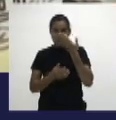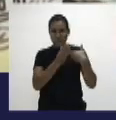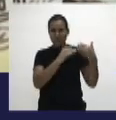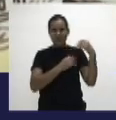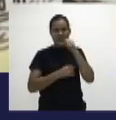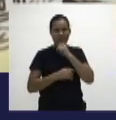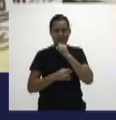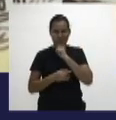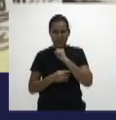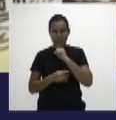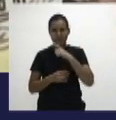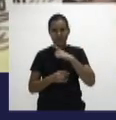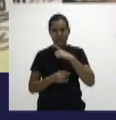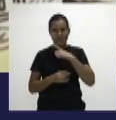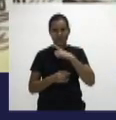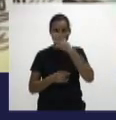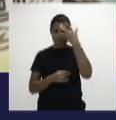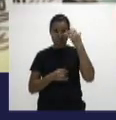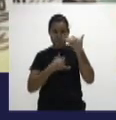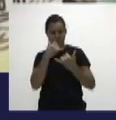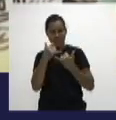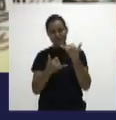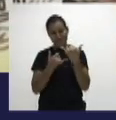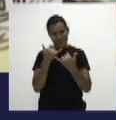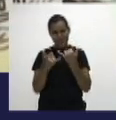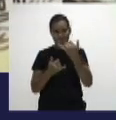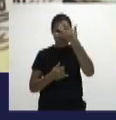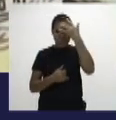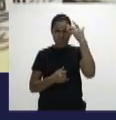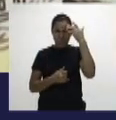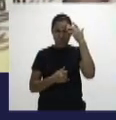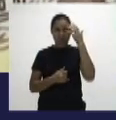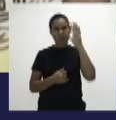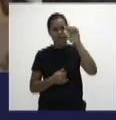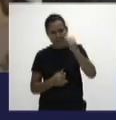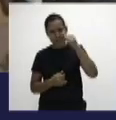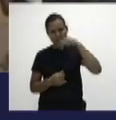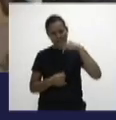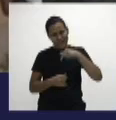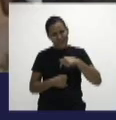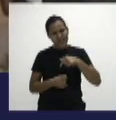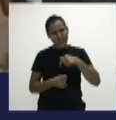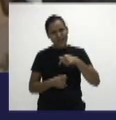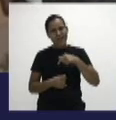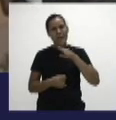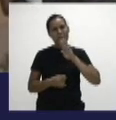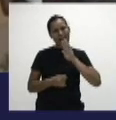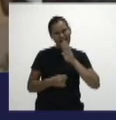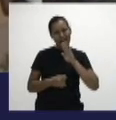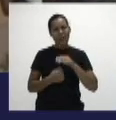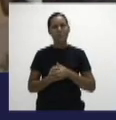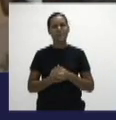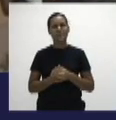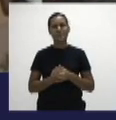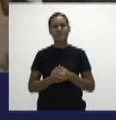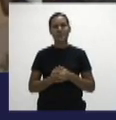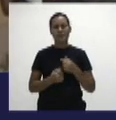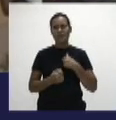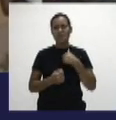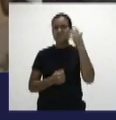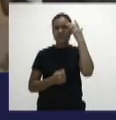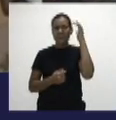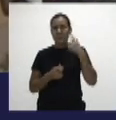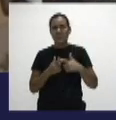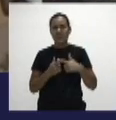antigo de circo chamado bacalhau que eu nem sabia e tinha uma brincadeira no circo um ficava na porta do circo outra no fundo e ficava vem em mim bacalhau não